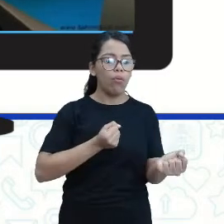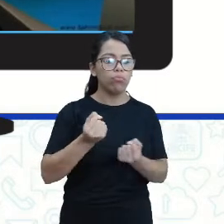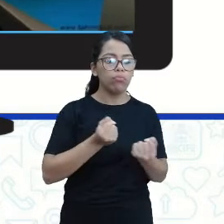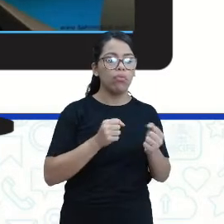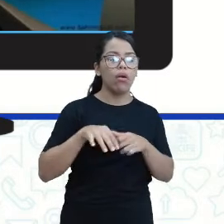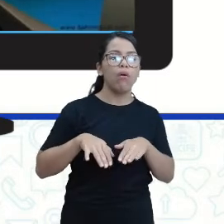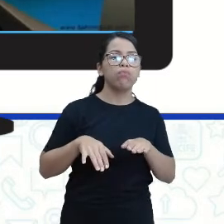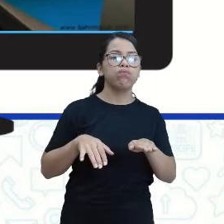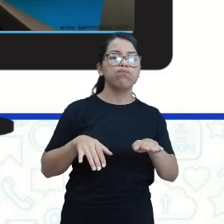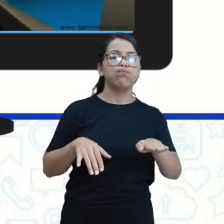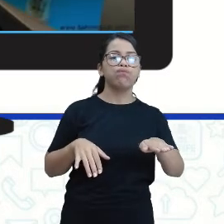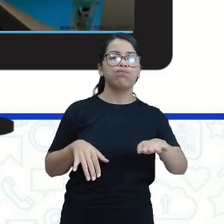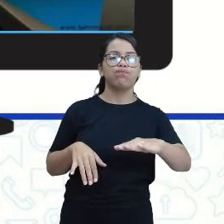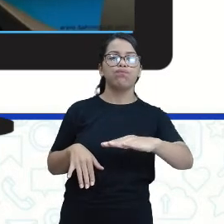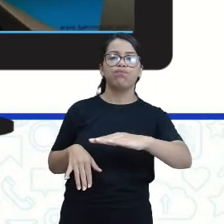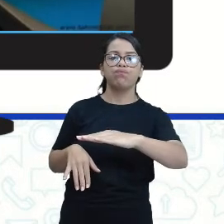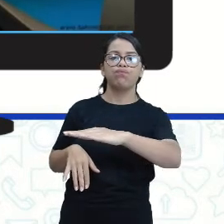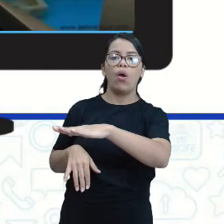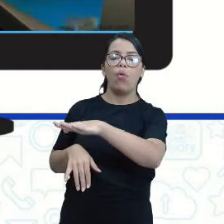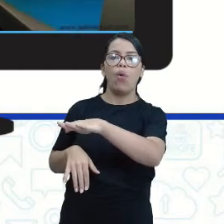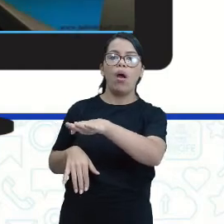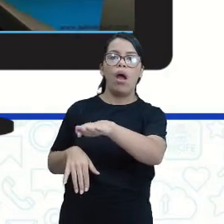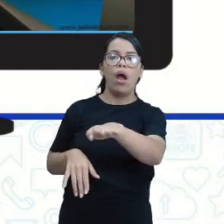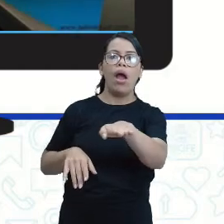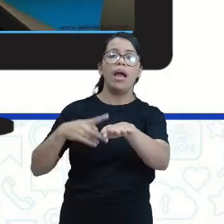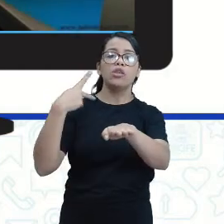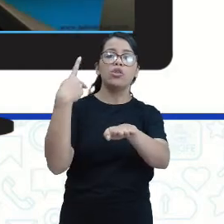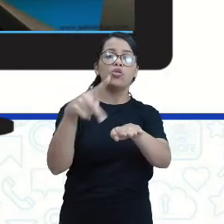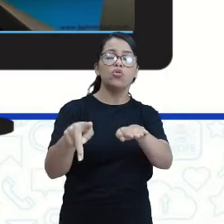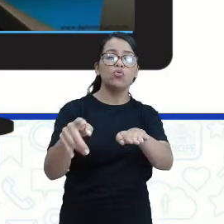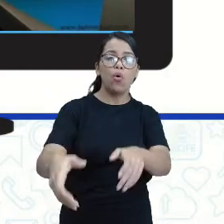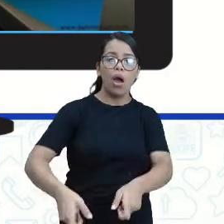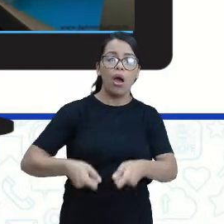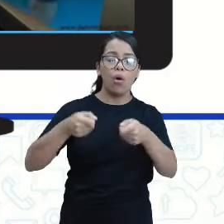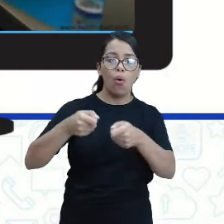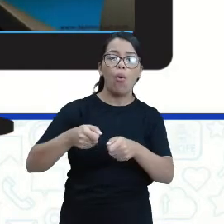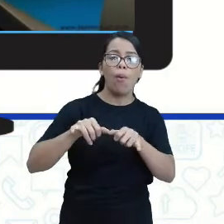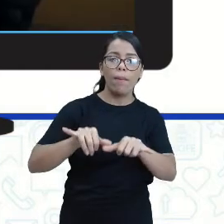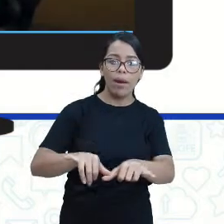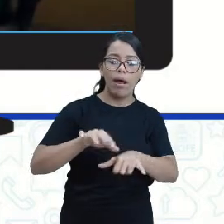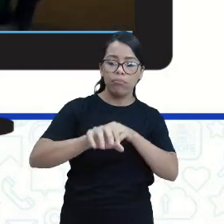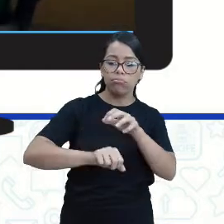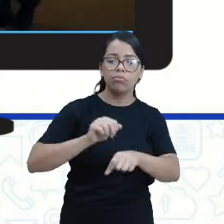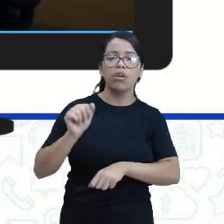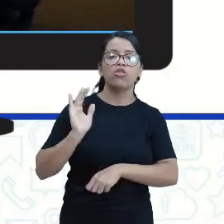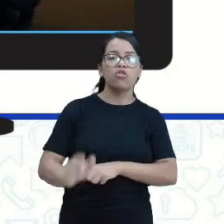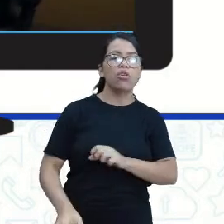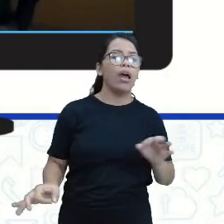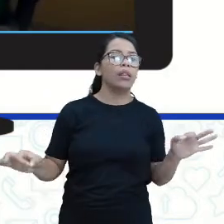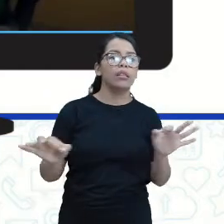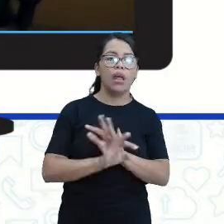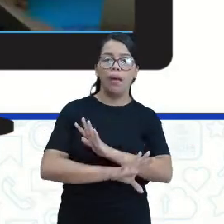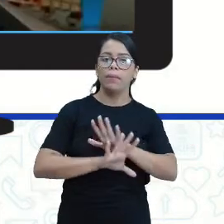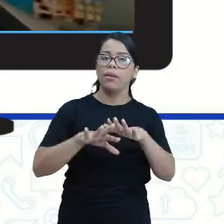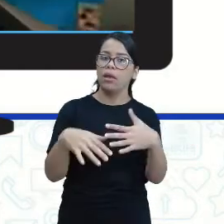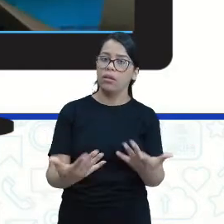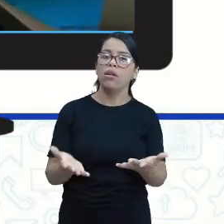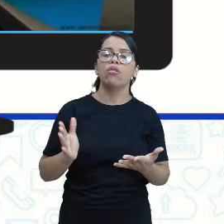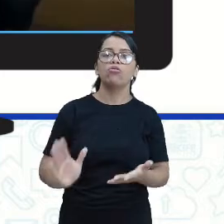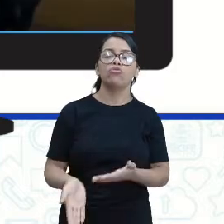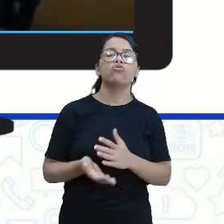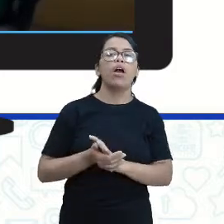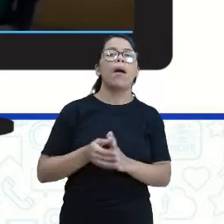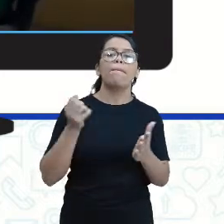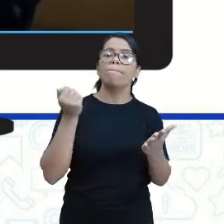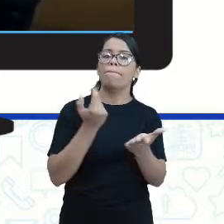lá no caixa, sua conta está pronta e você não precisará pagar, porque já foi debitado automaticamente, tá, para você toda